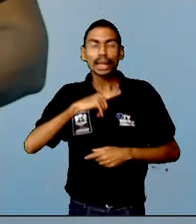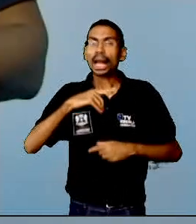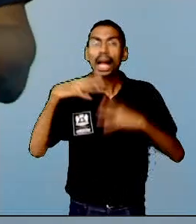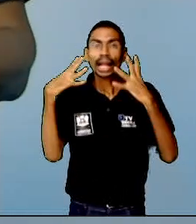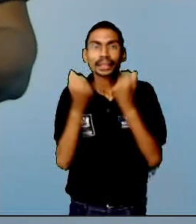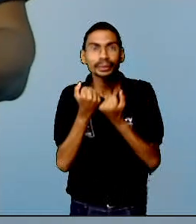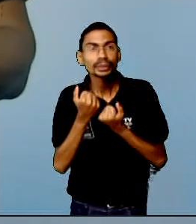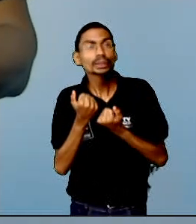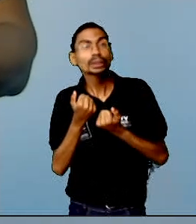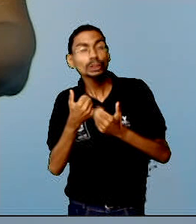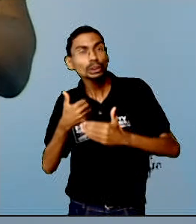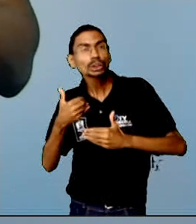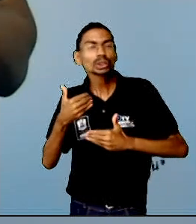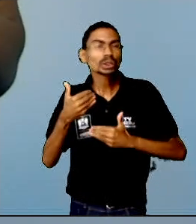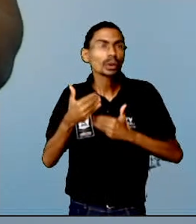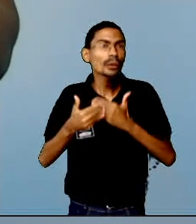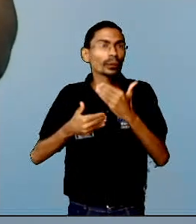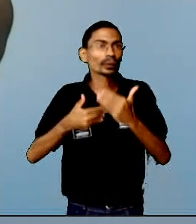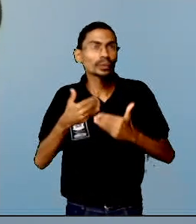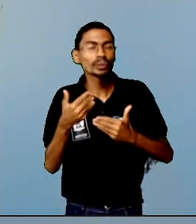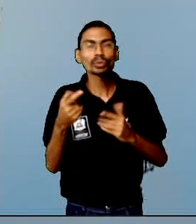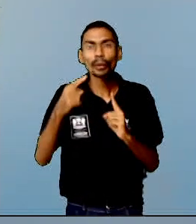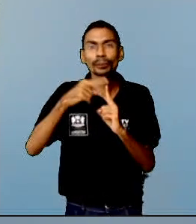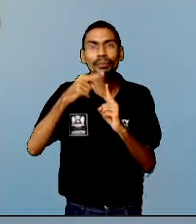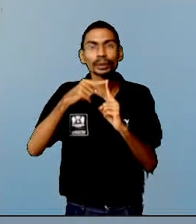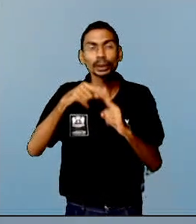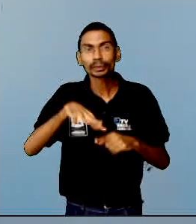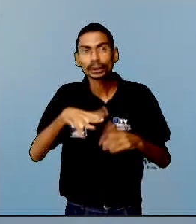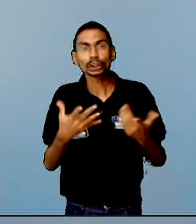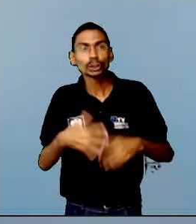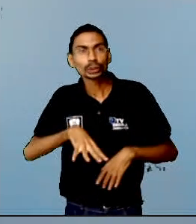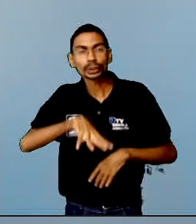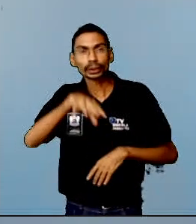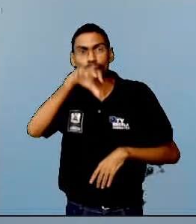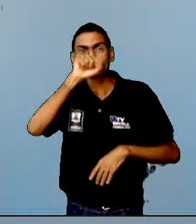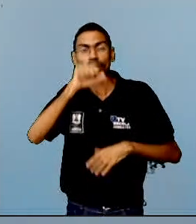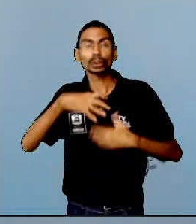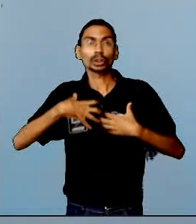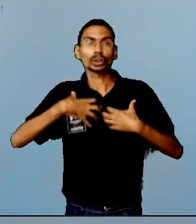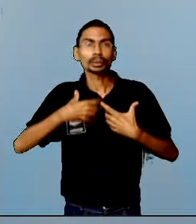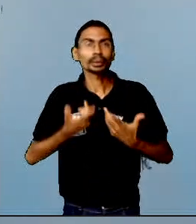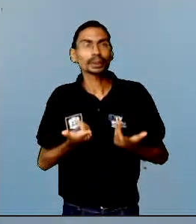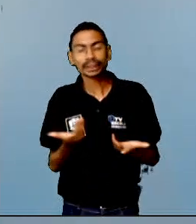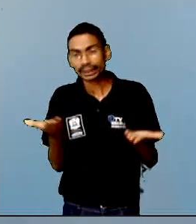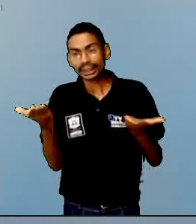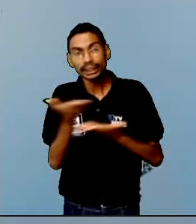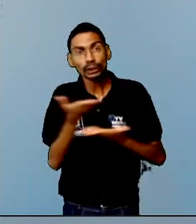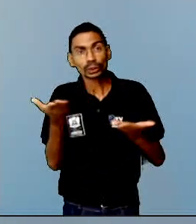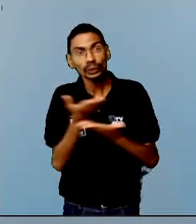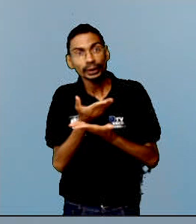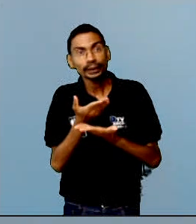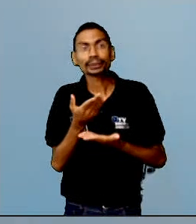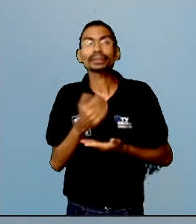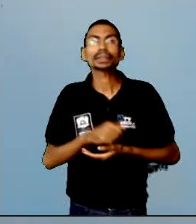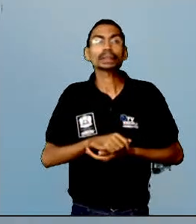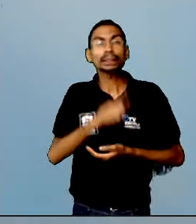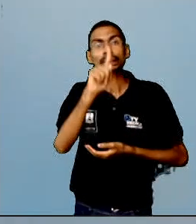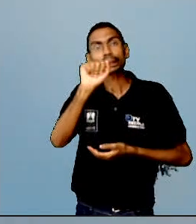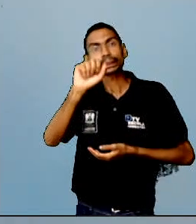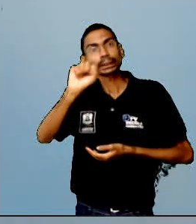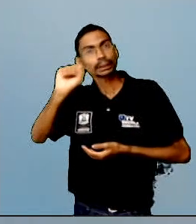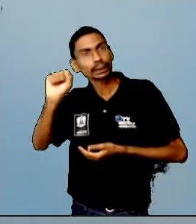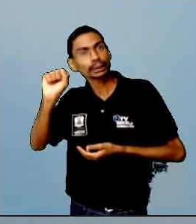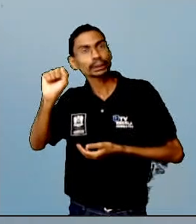de respiração, para a gente entender aonde acontece essa troca gasosa. Em alguns animais, a troca gasosa